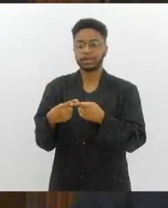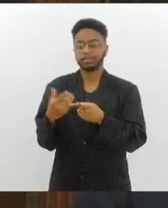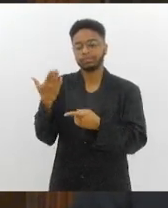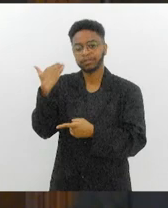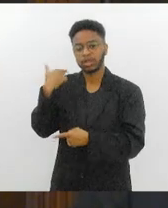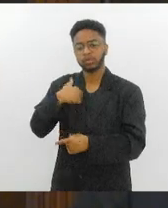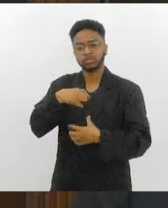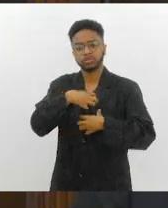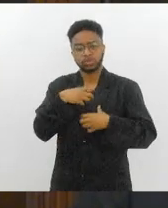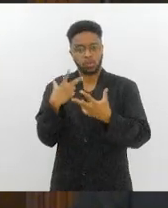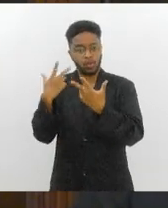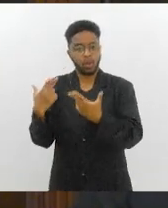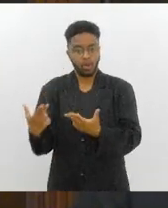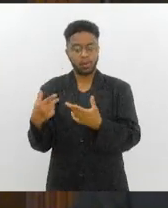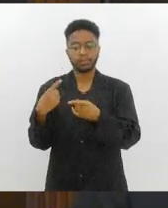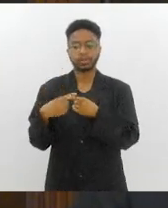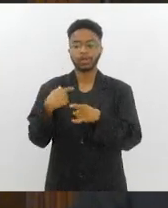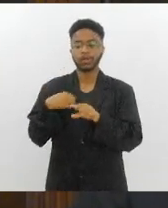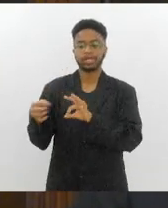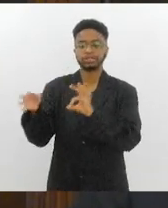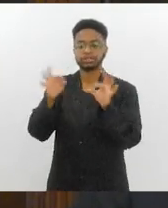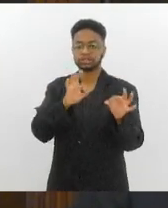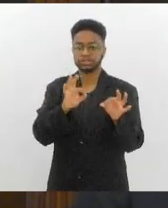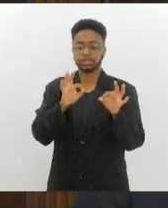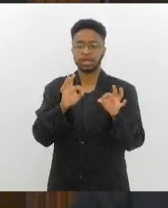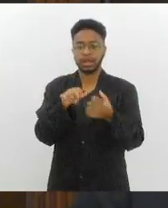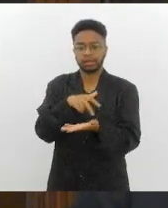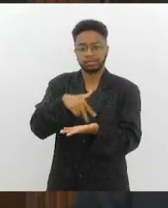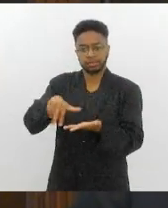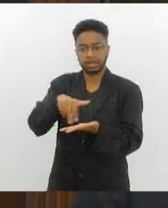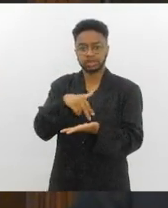sensação, Carlos Mink, quando eu assisti o espetáculo A Cura, eu falei,